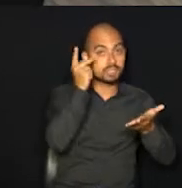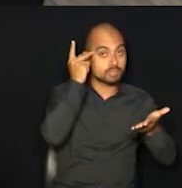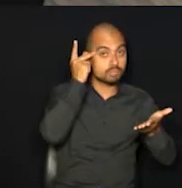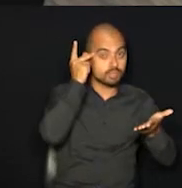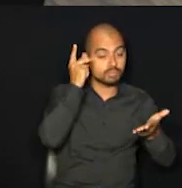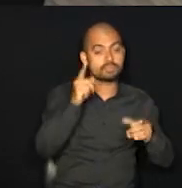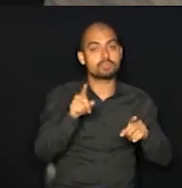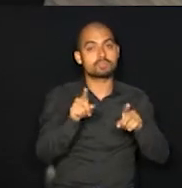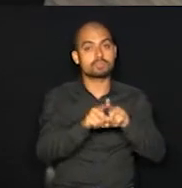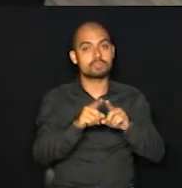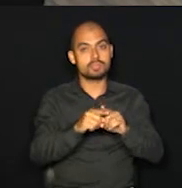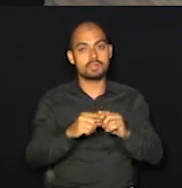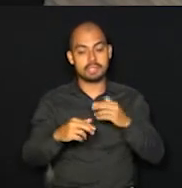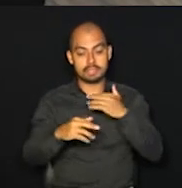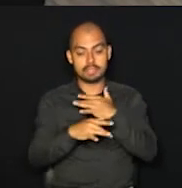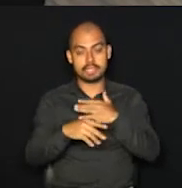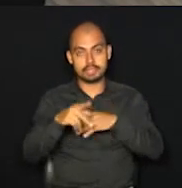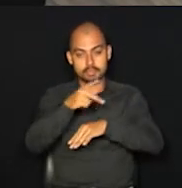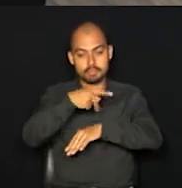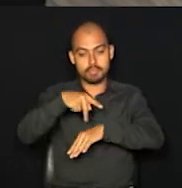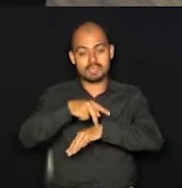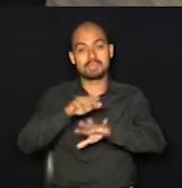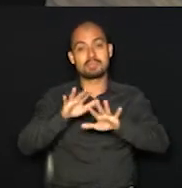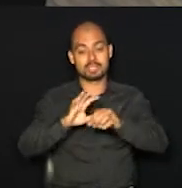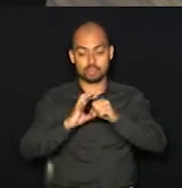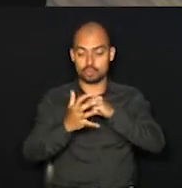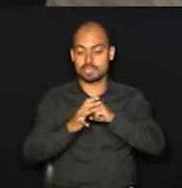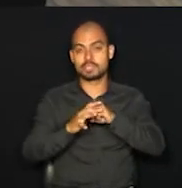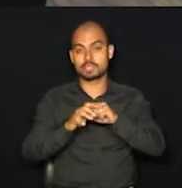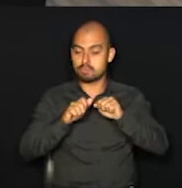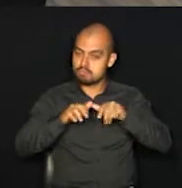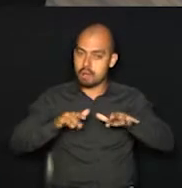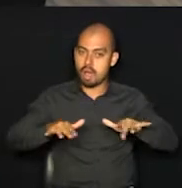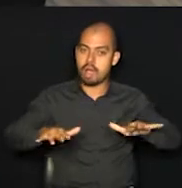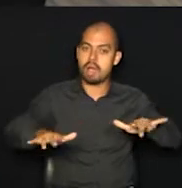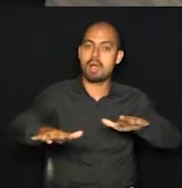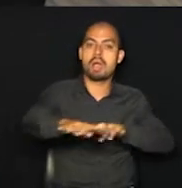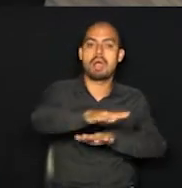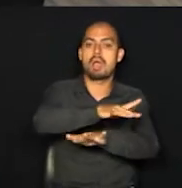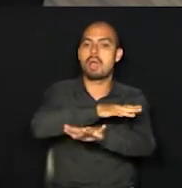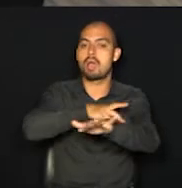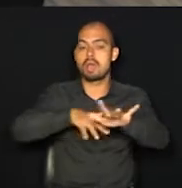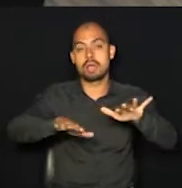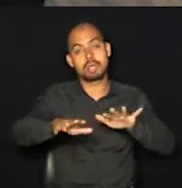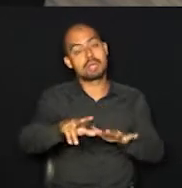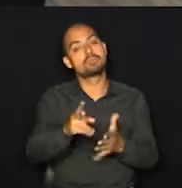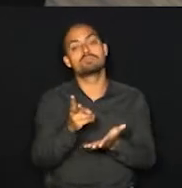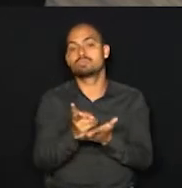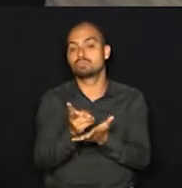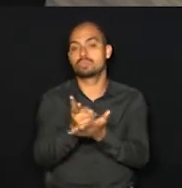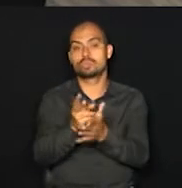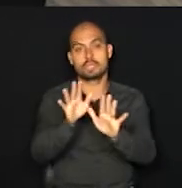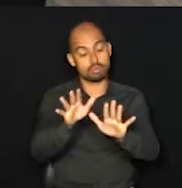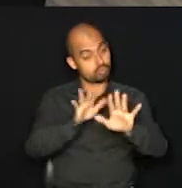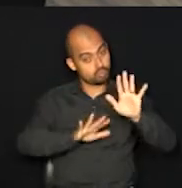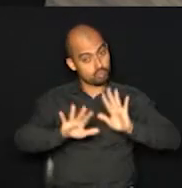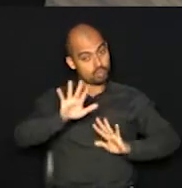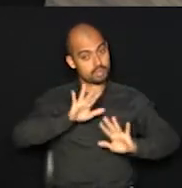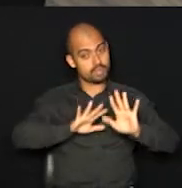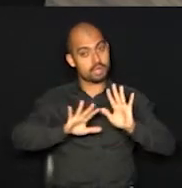também em relação ao nosso país, mas a doença ela continua circulando, então nós precisamos tomar cuidado para que a gente não